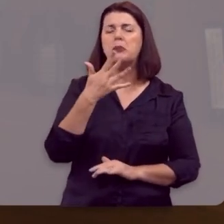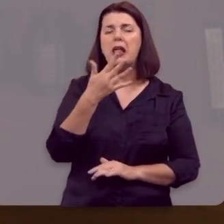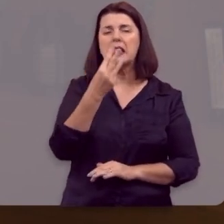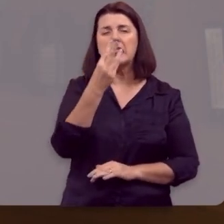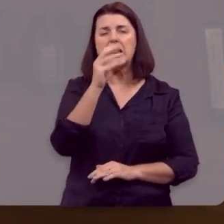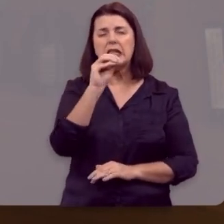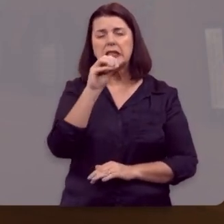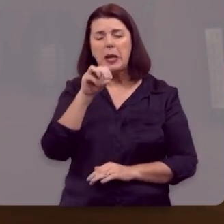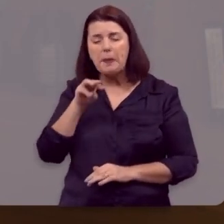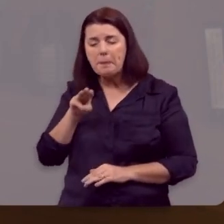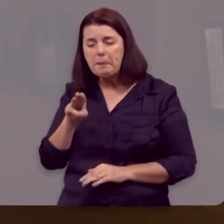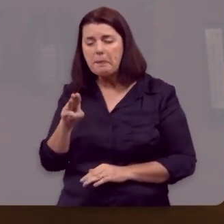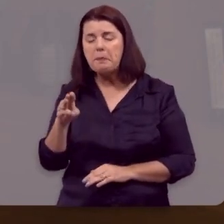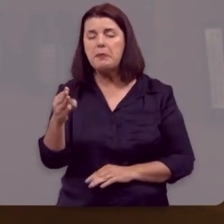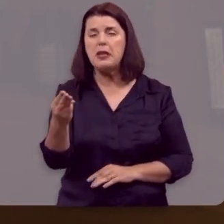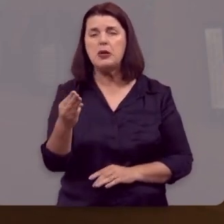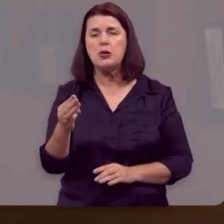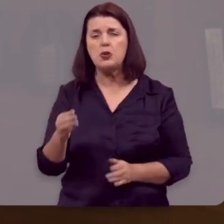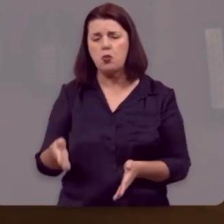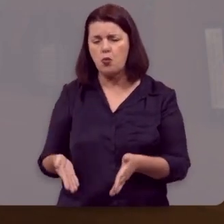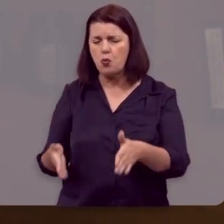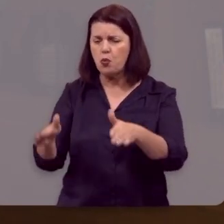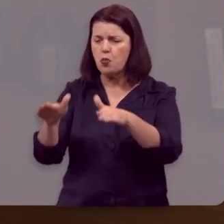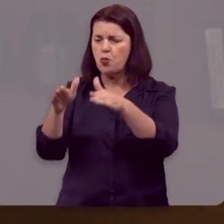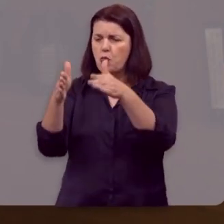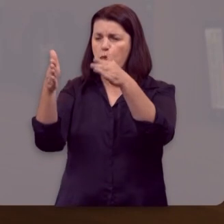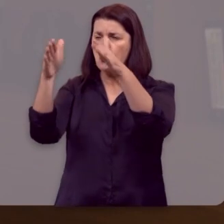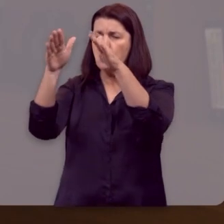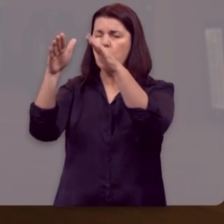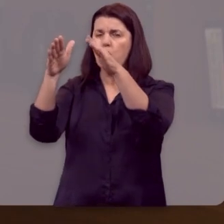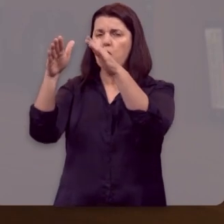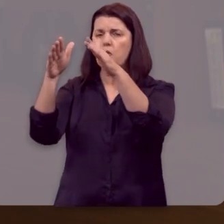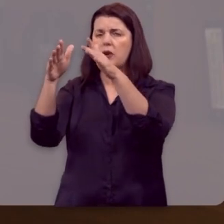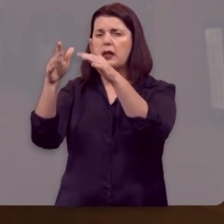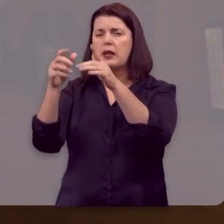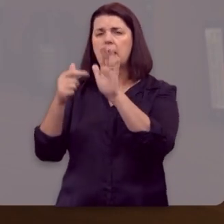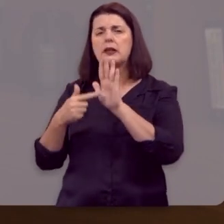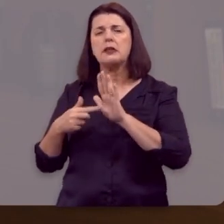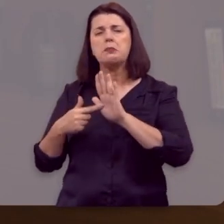estátuas dedicadas aos deuses em Atenas.